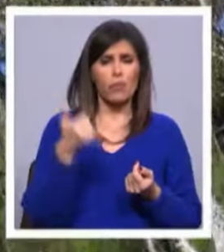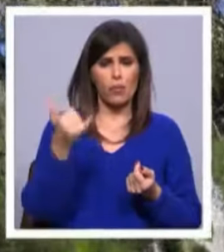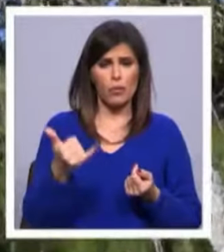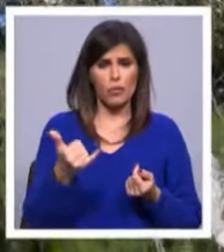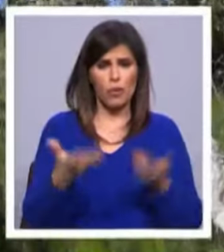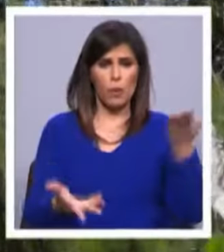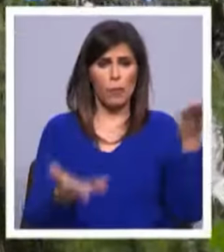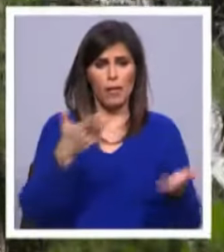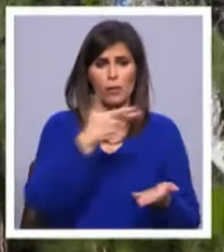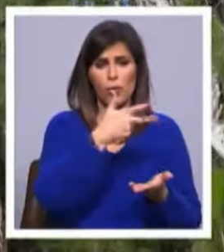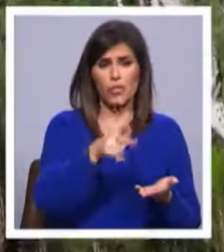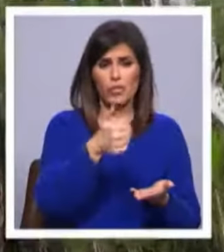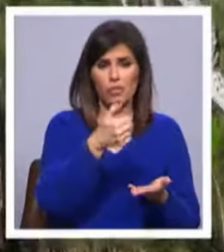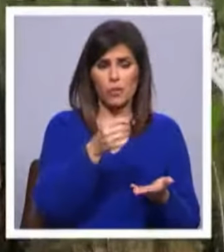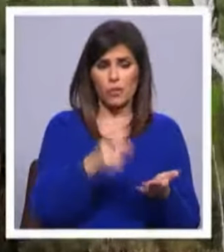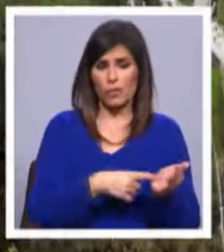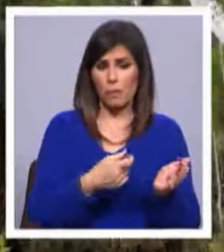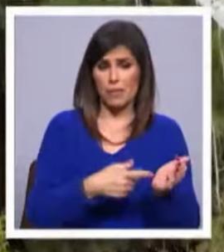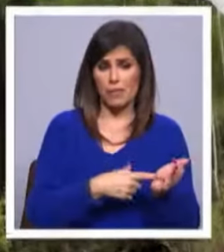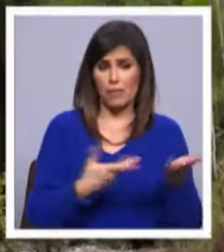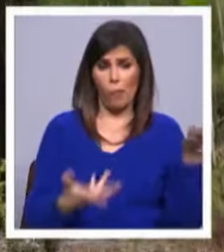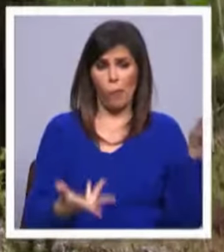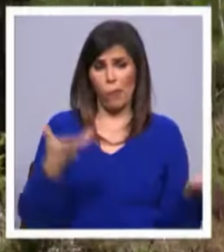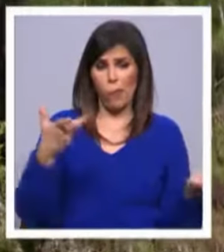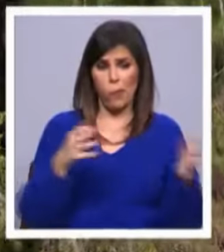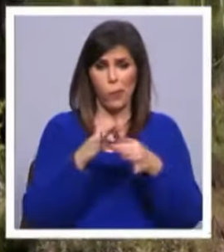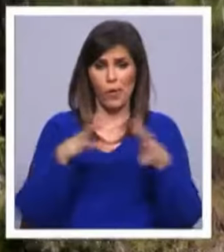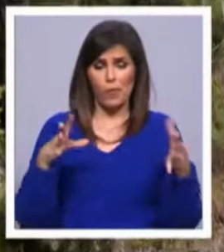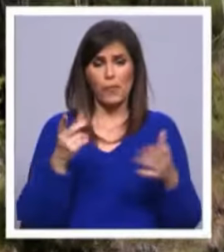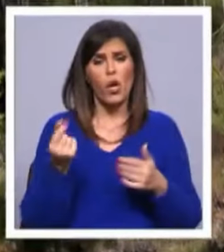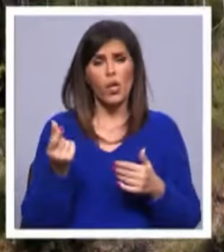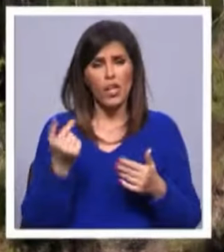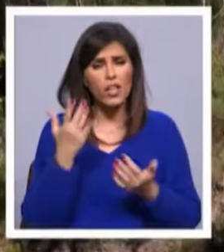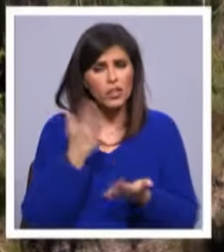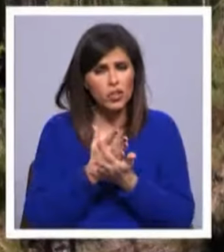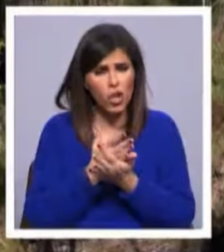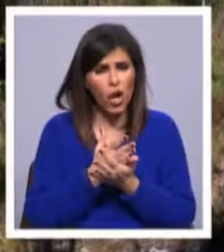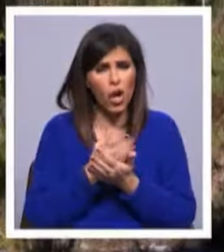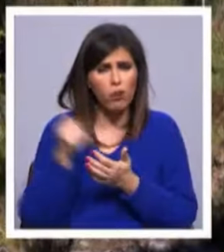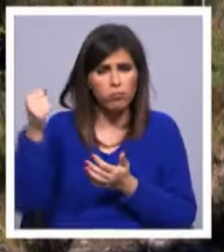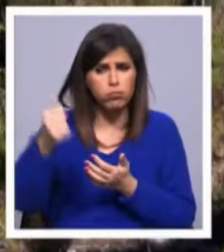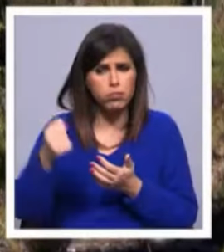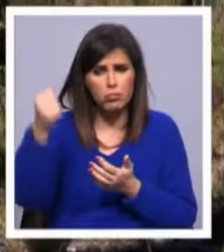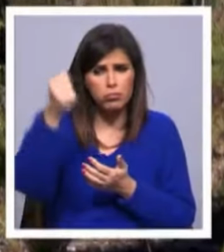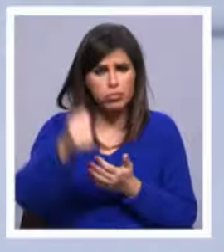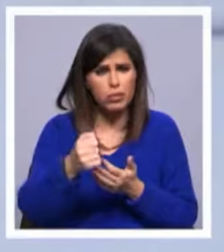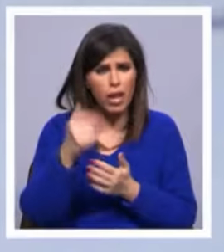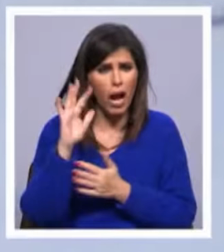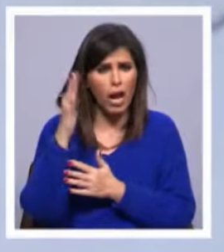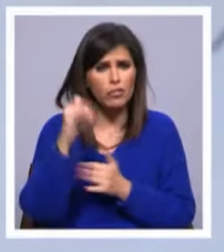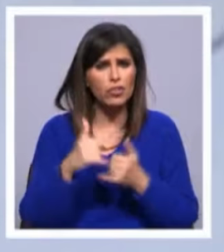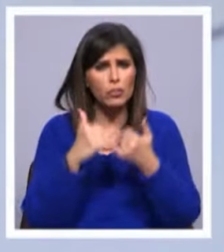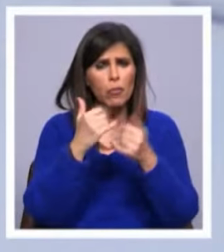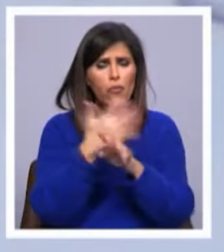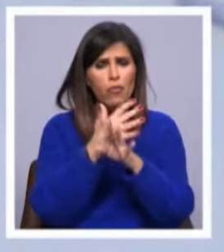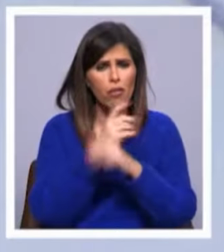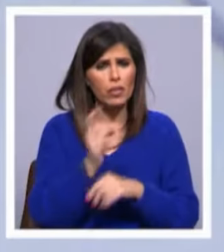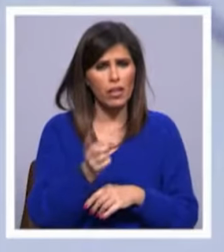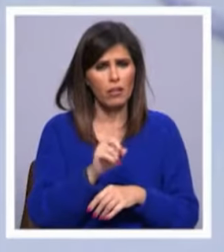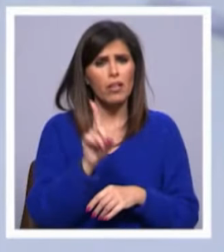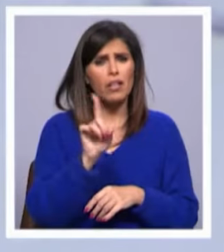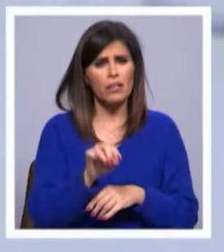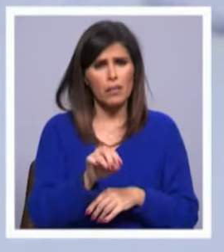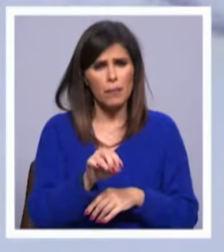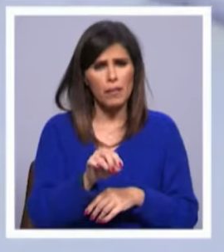59,2 face aos 150 que seriam necessários. E esta verba nem é só para recuperar povoamentos após incêndios, também é